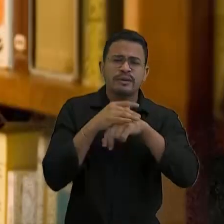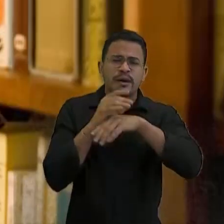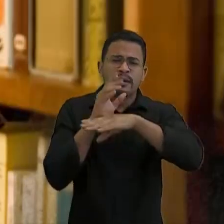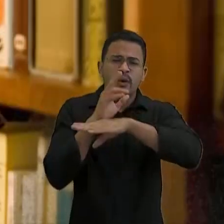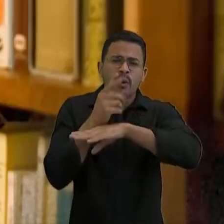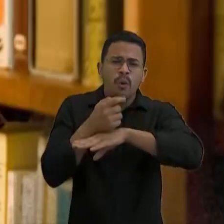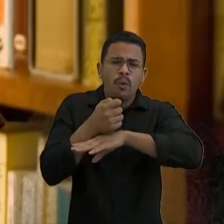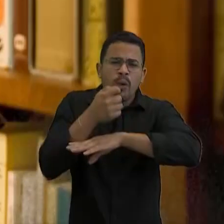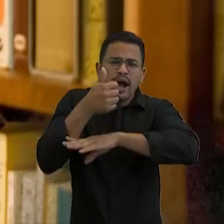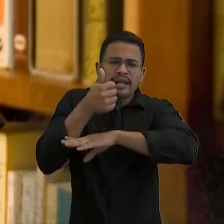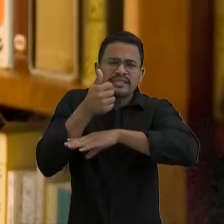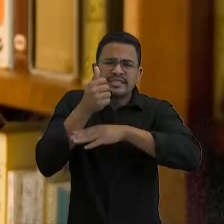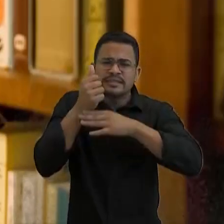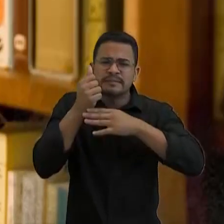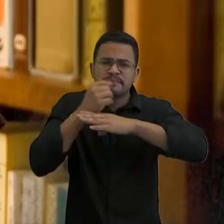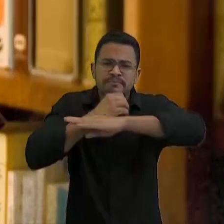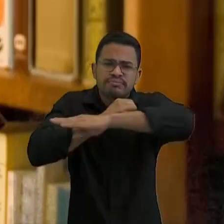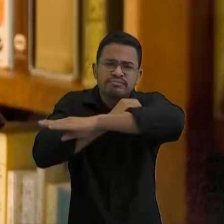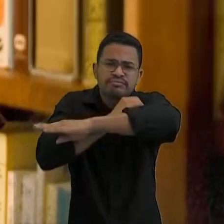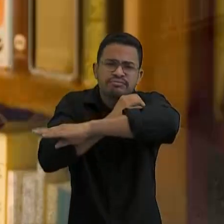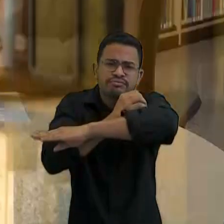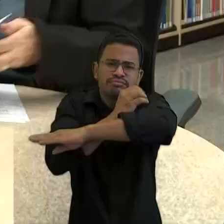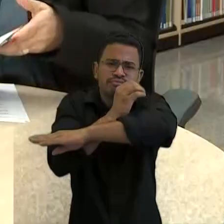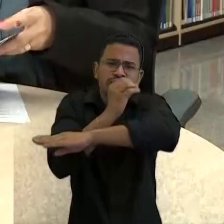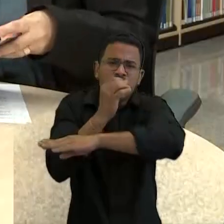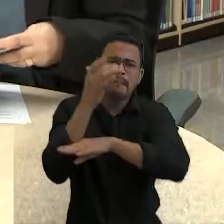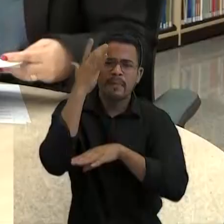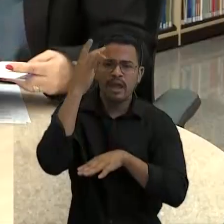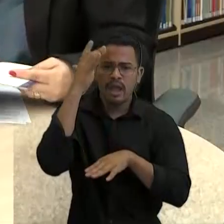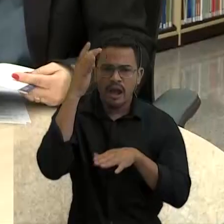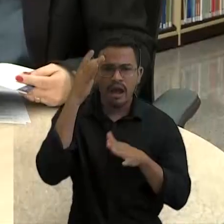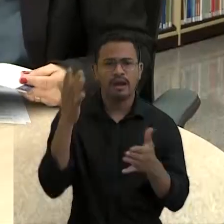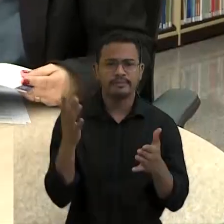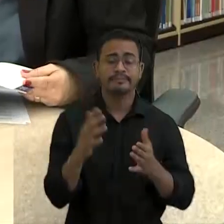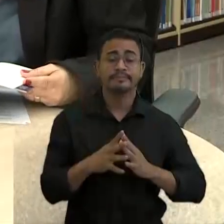Então, você poderia ler um poema para a gente? Posso ler aqui